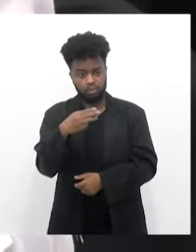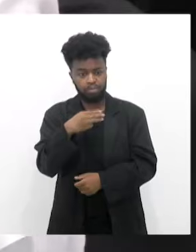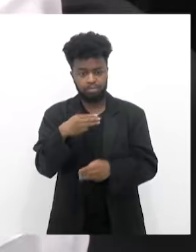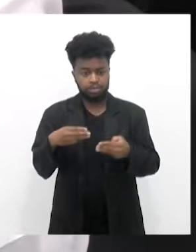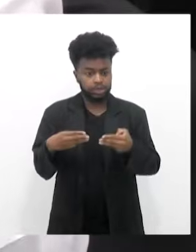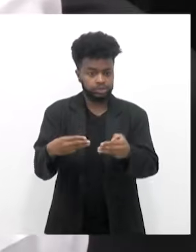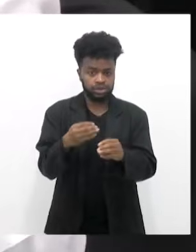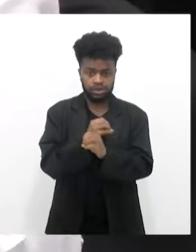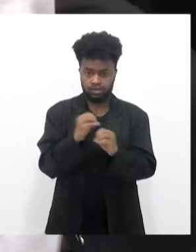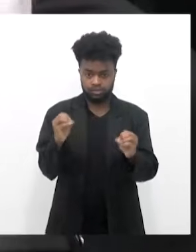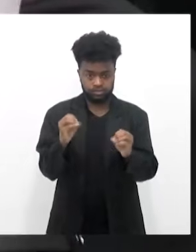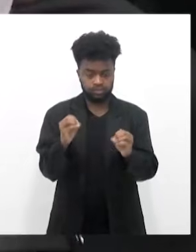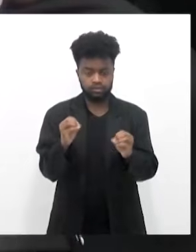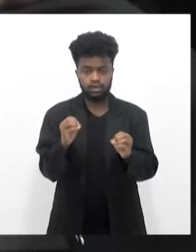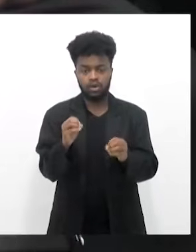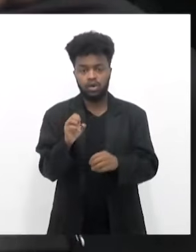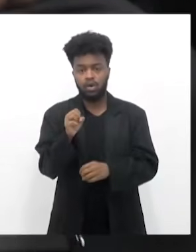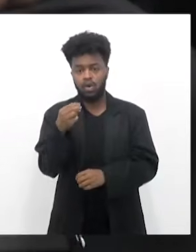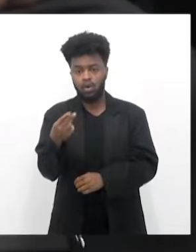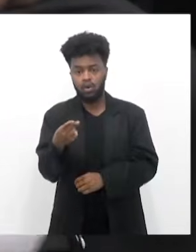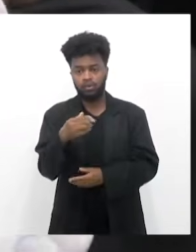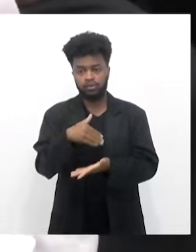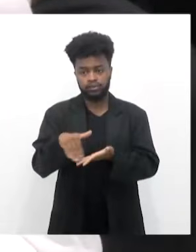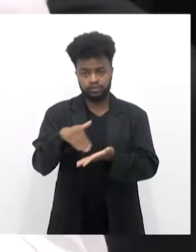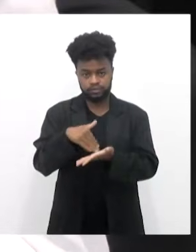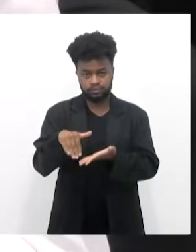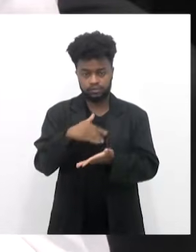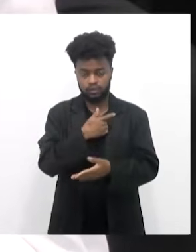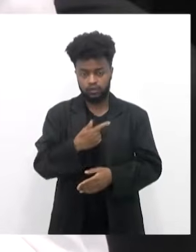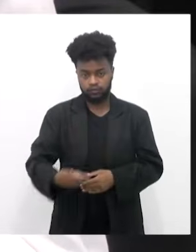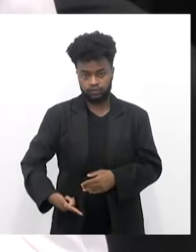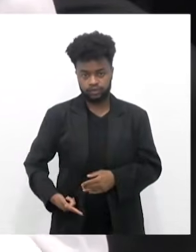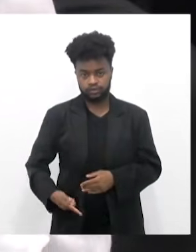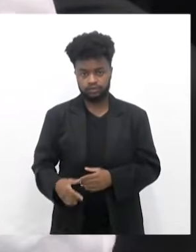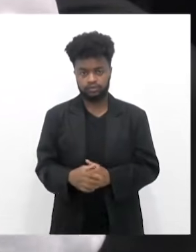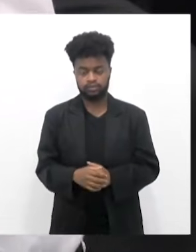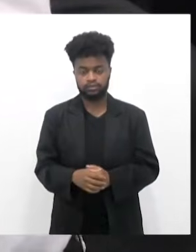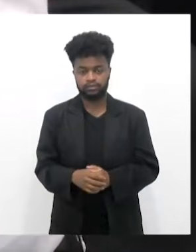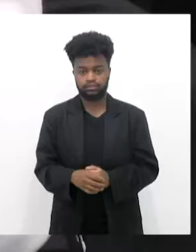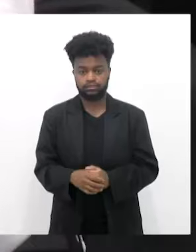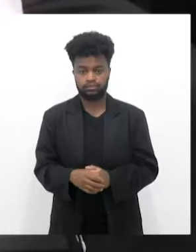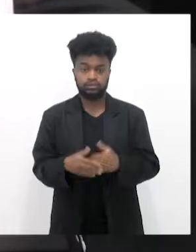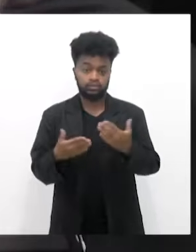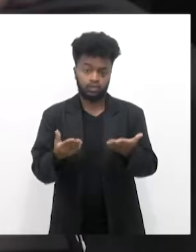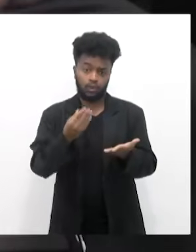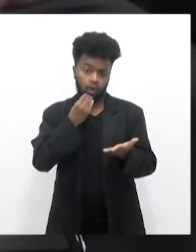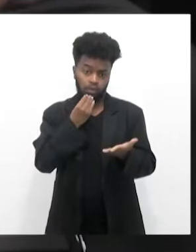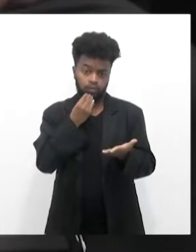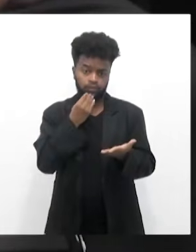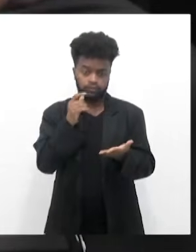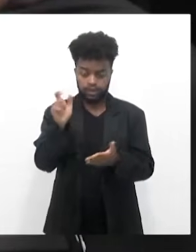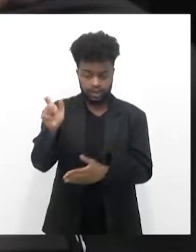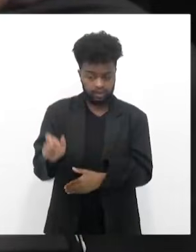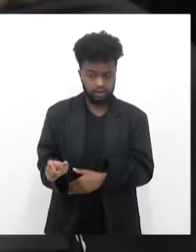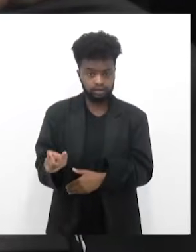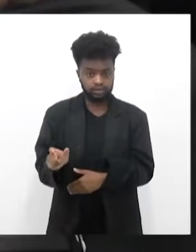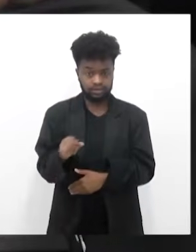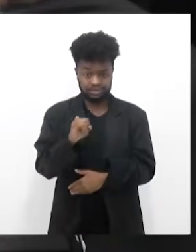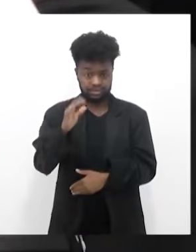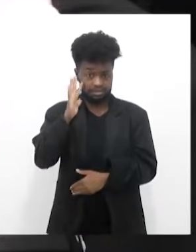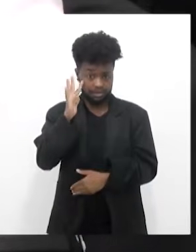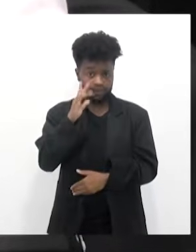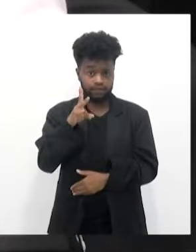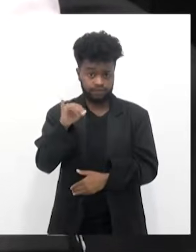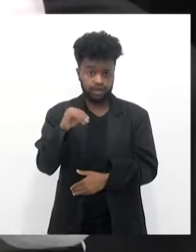ministério ou de secretaria de governo, é claro que ele, imaginando que